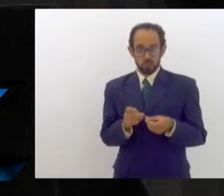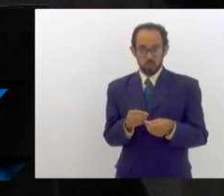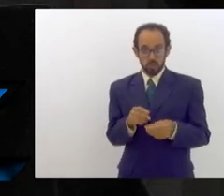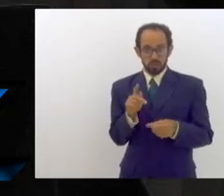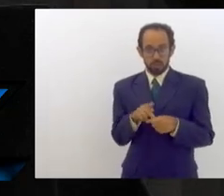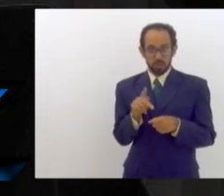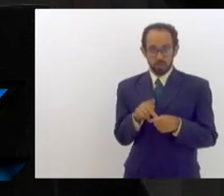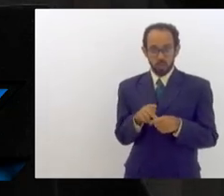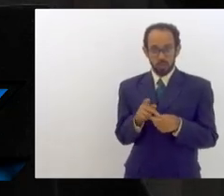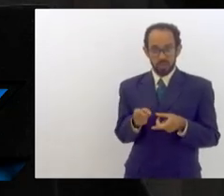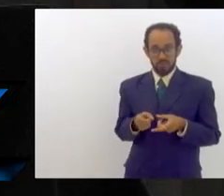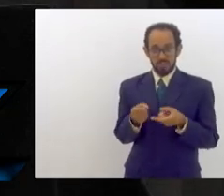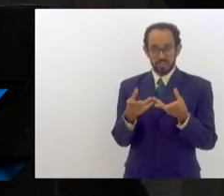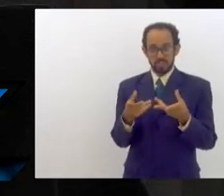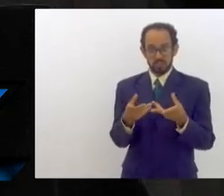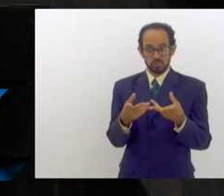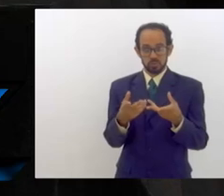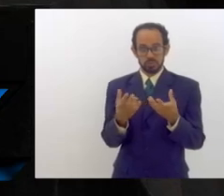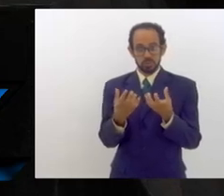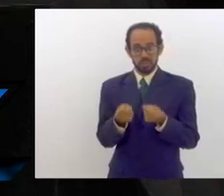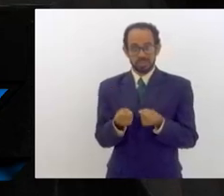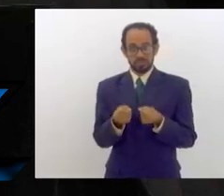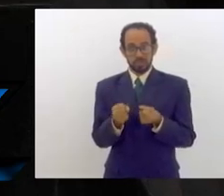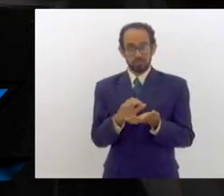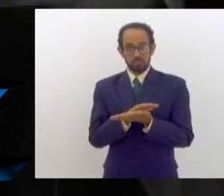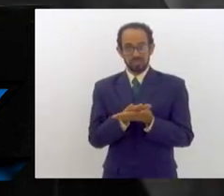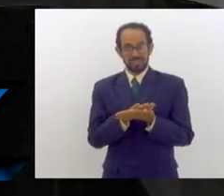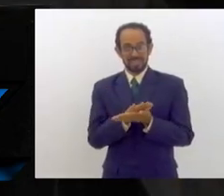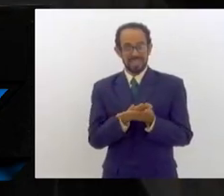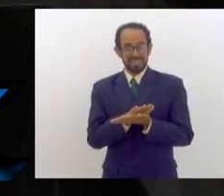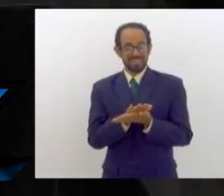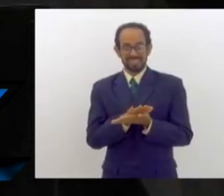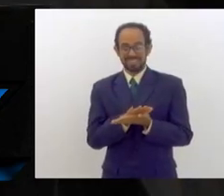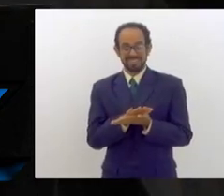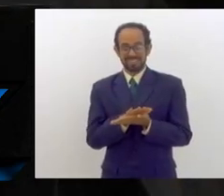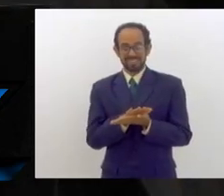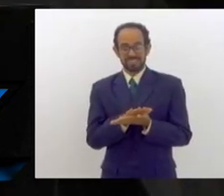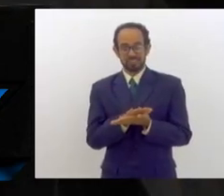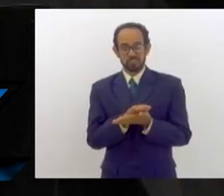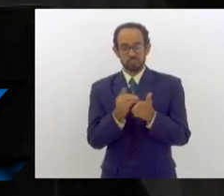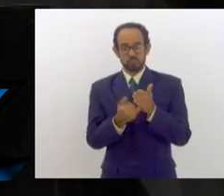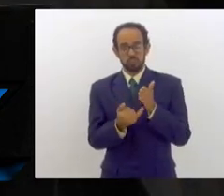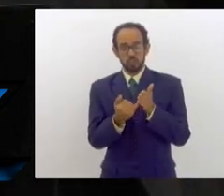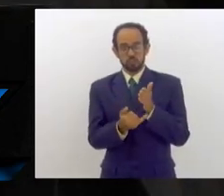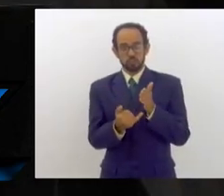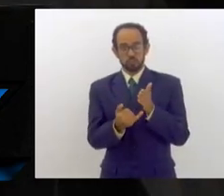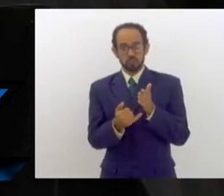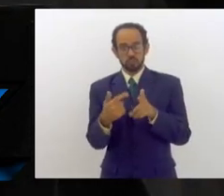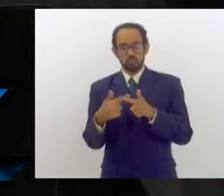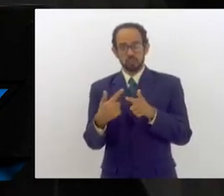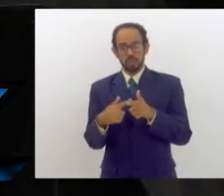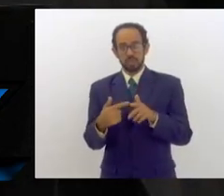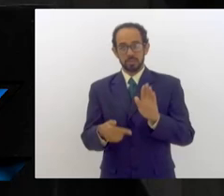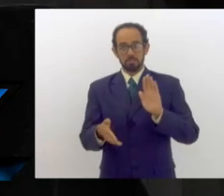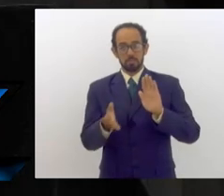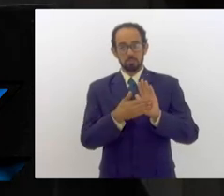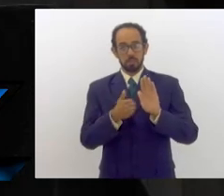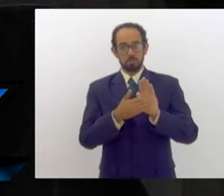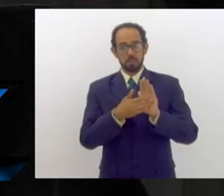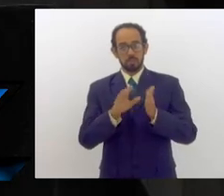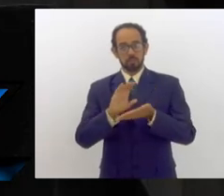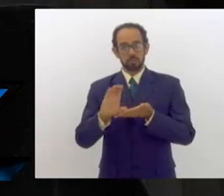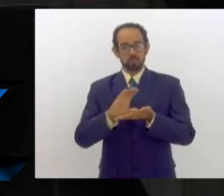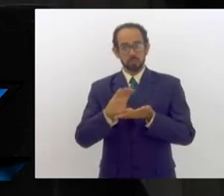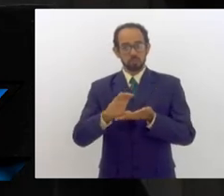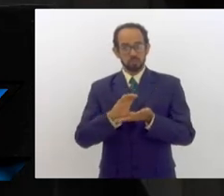exportado sem recebermos um real de cms porque tem uma previsão constitucional e a lei